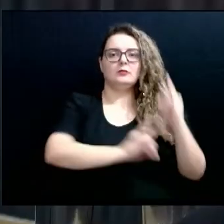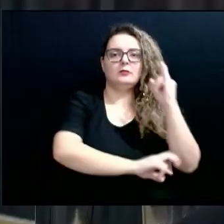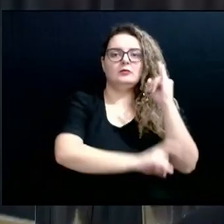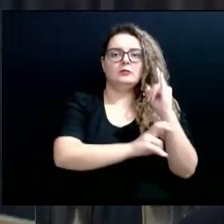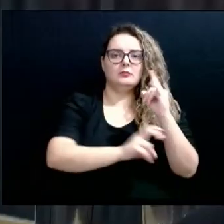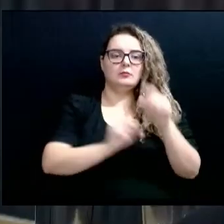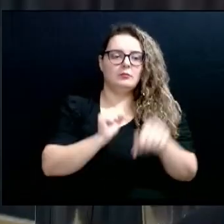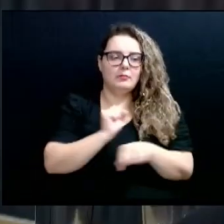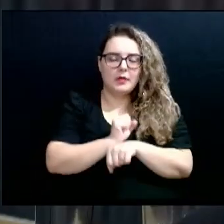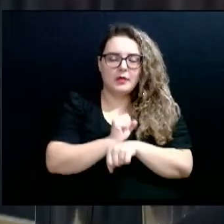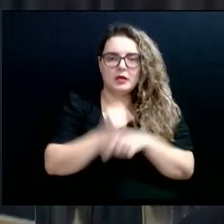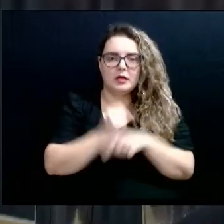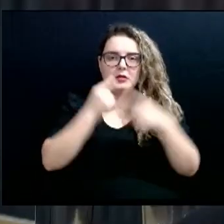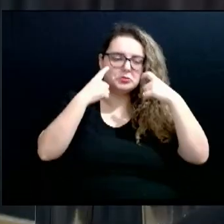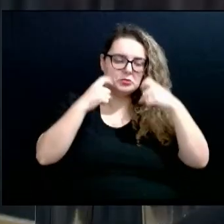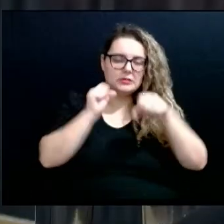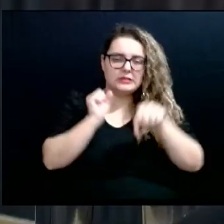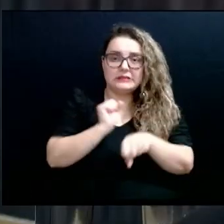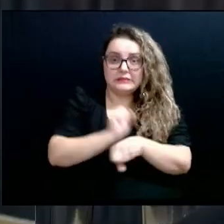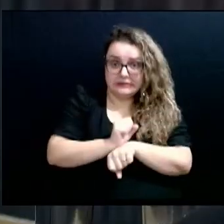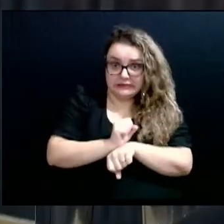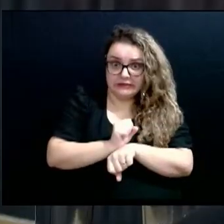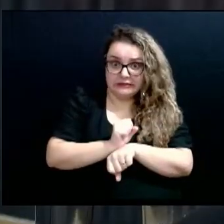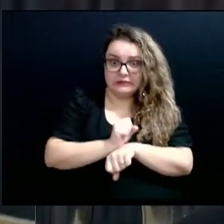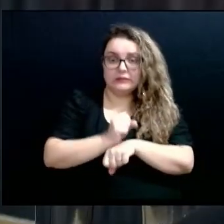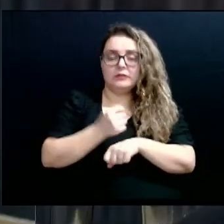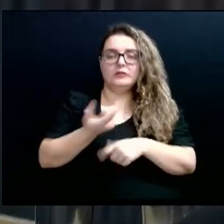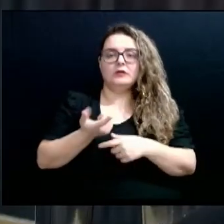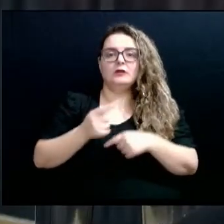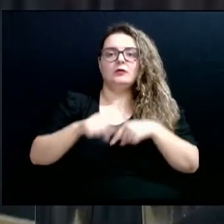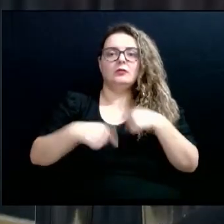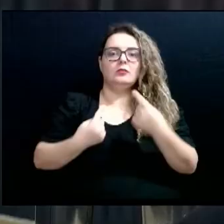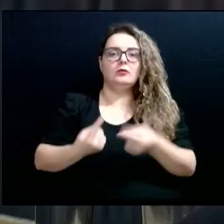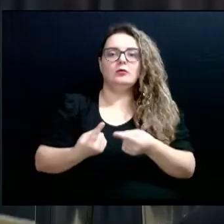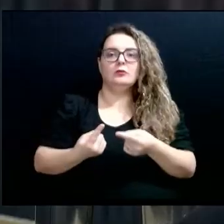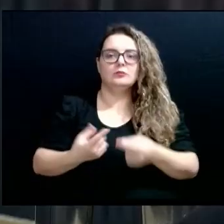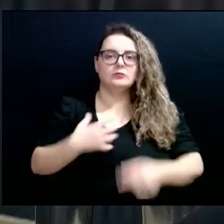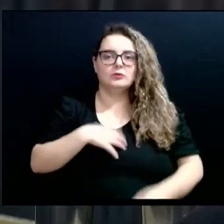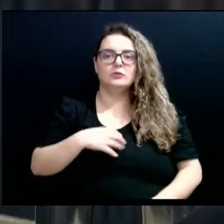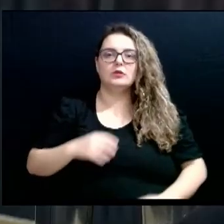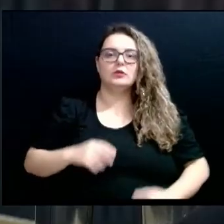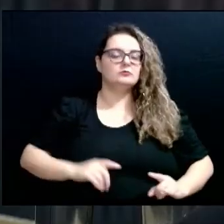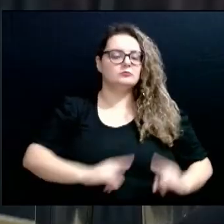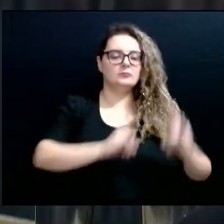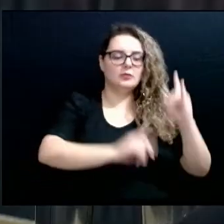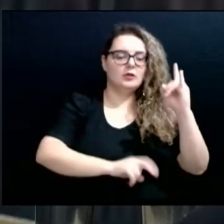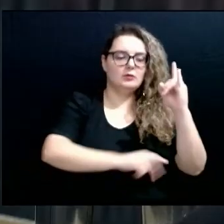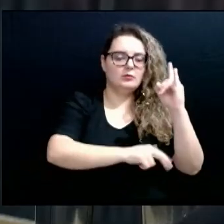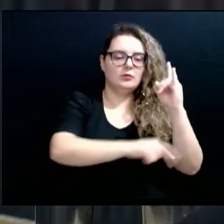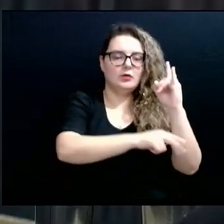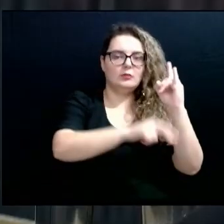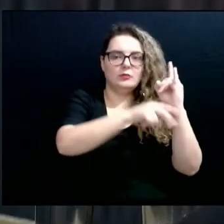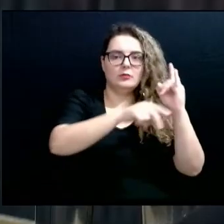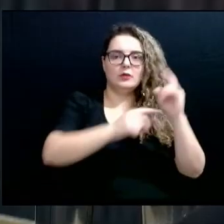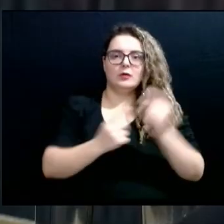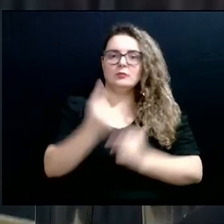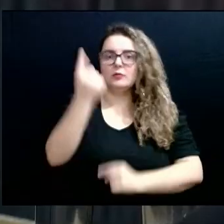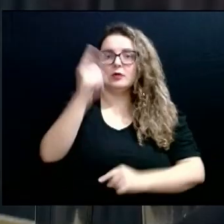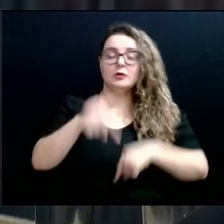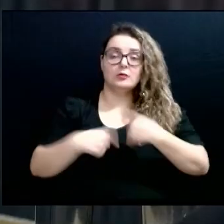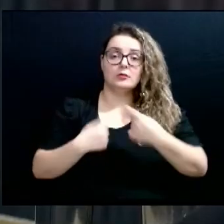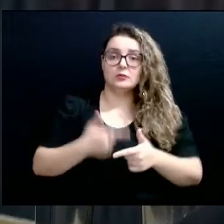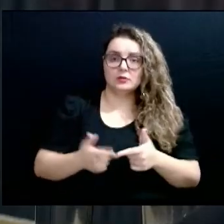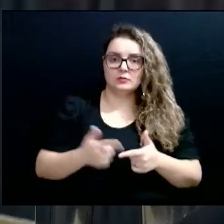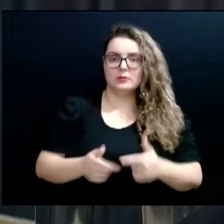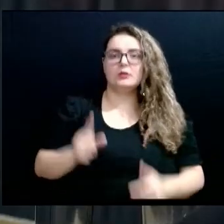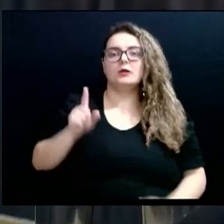e aí começa a criar meios alternativos. Então ela só sobe de escada, mas aí é muito, muito alto e tem outros problemas. Aí a gente já